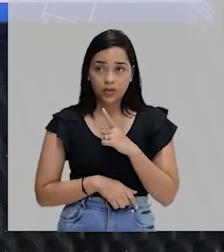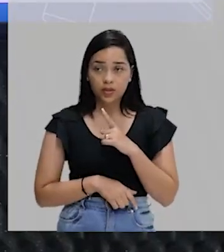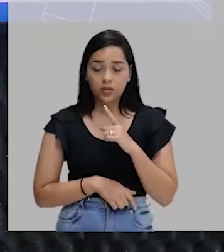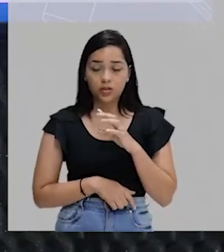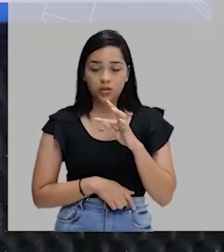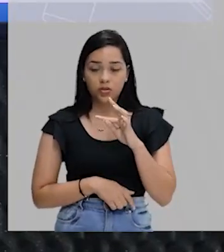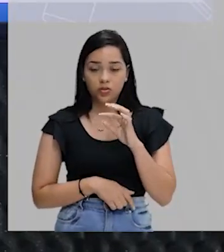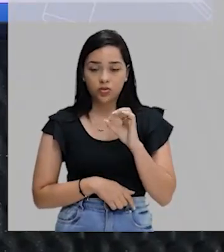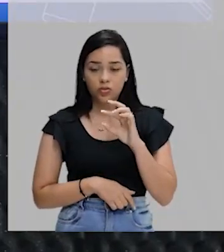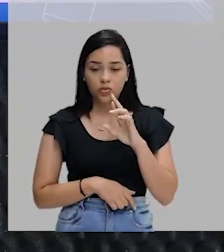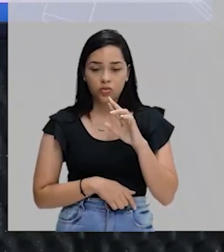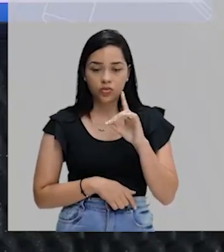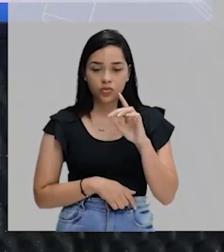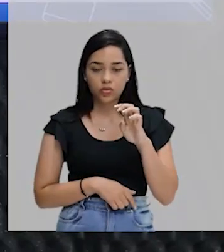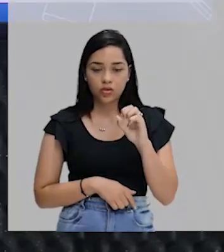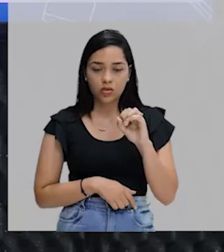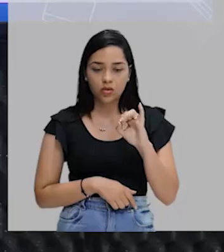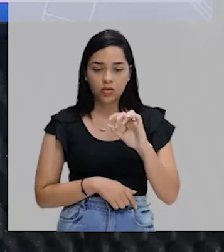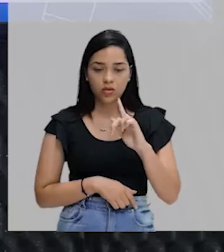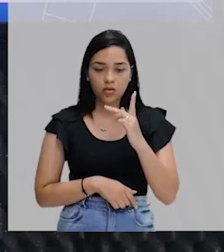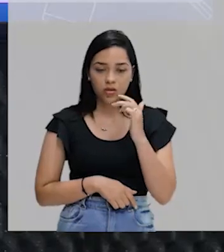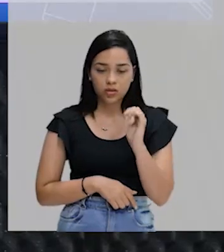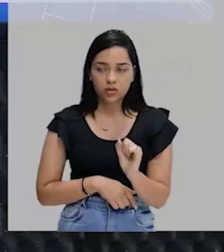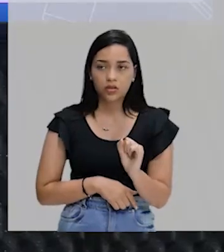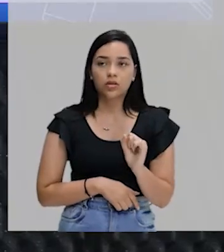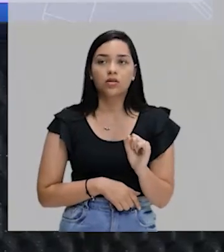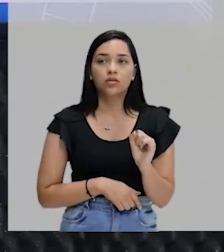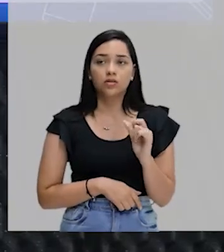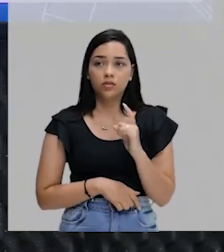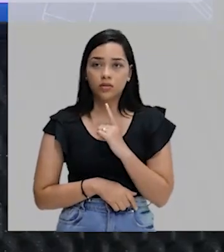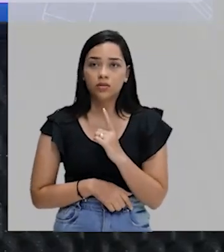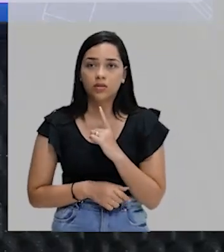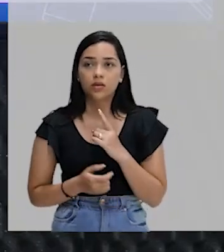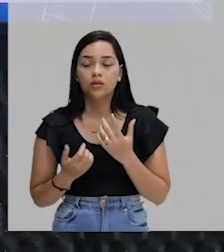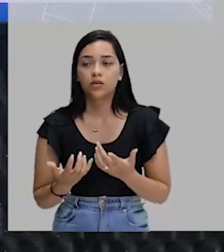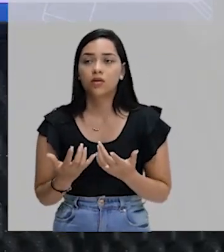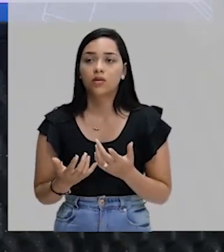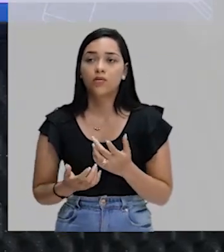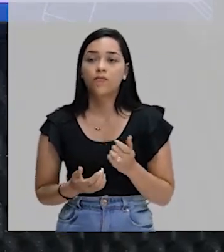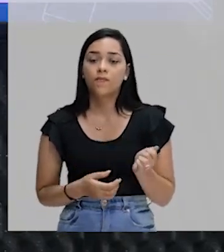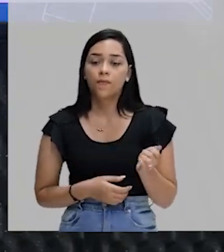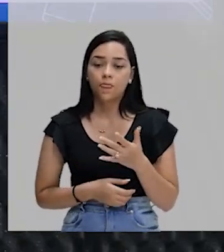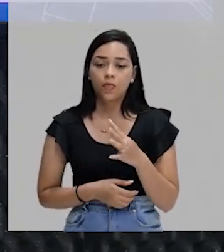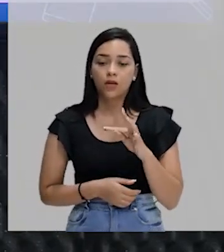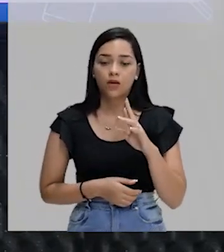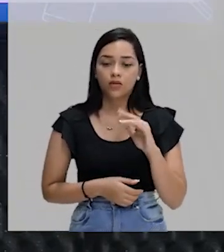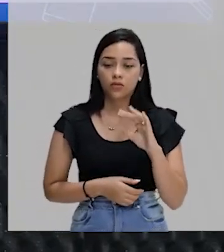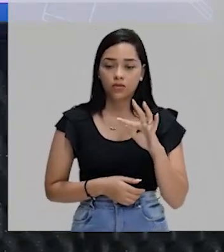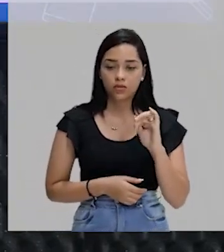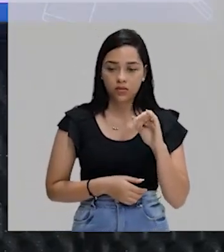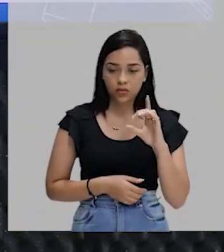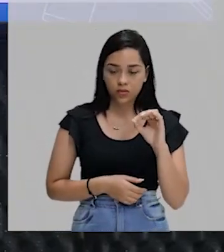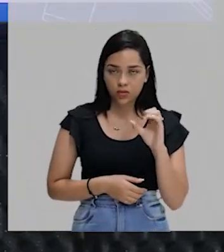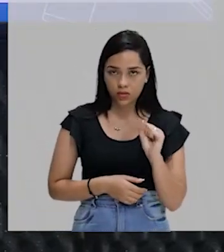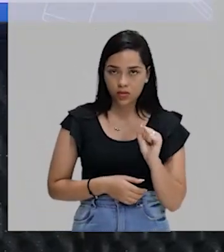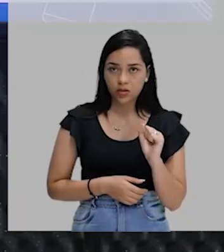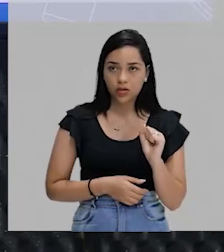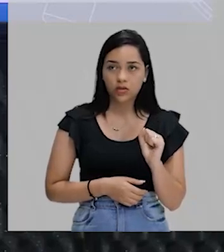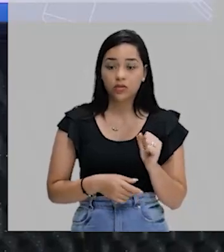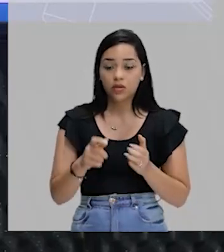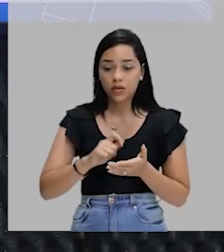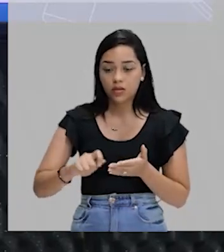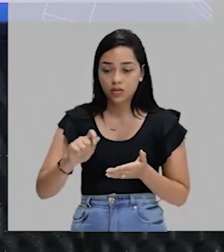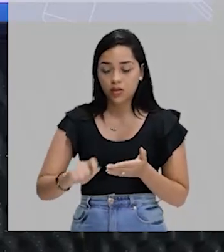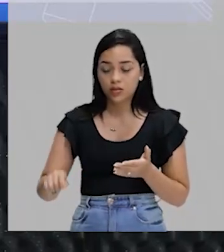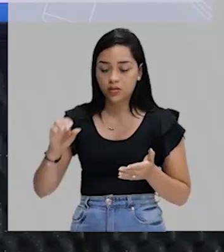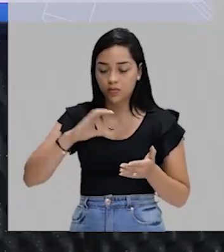de Tordesilhas, que com a desconfiguração do Tratado de Tordesilhas, novos tratados de limites e fronteiras foram assinados